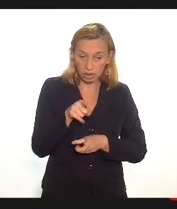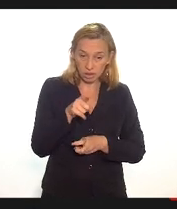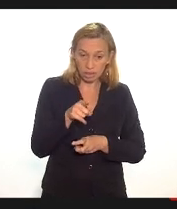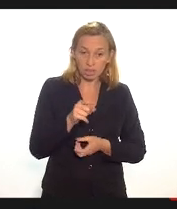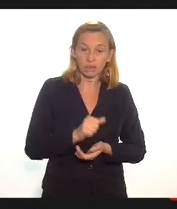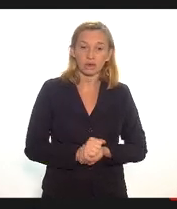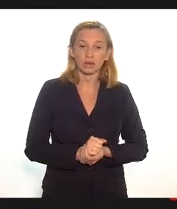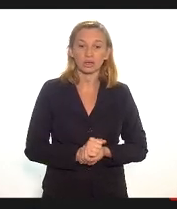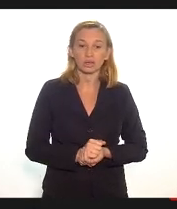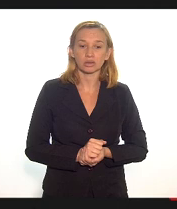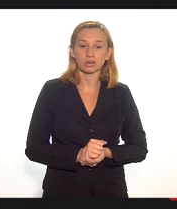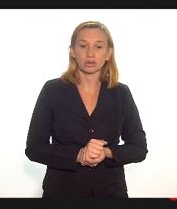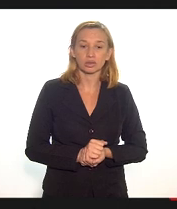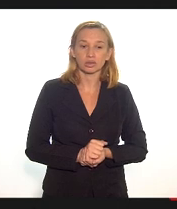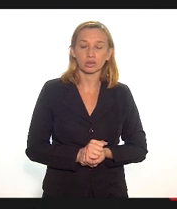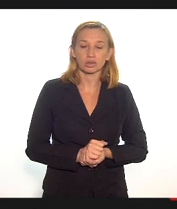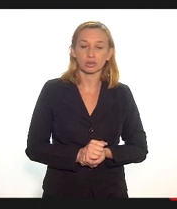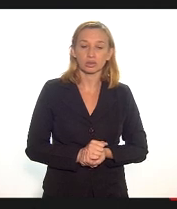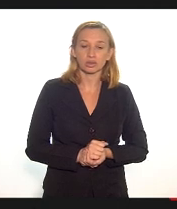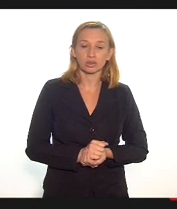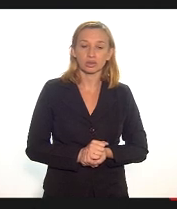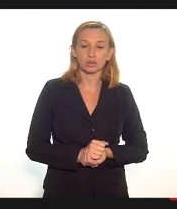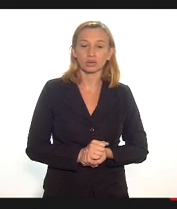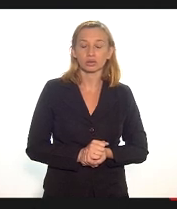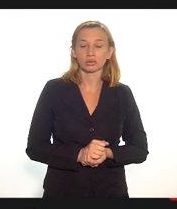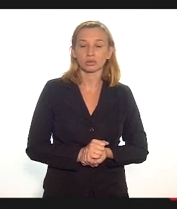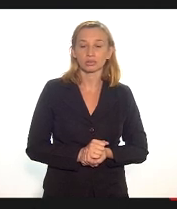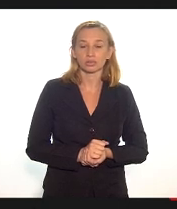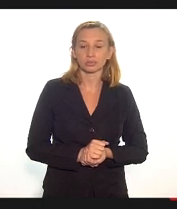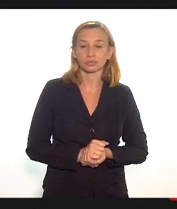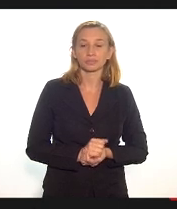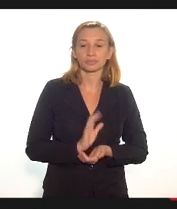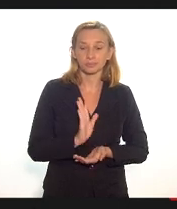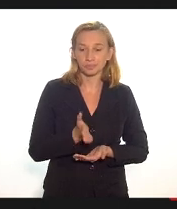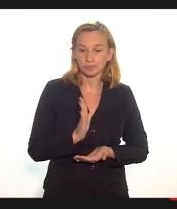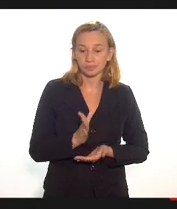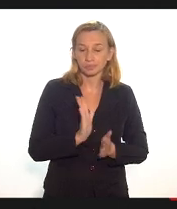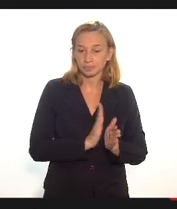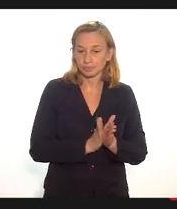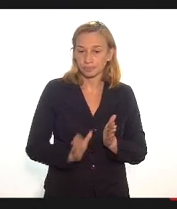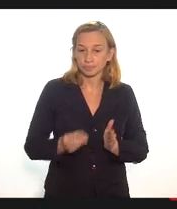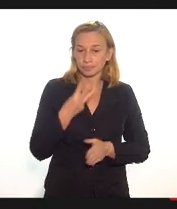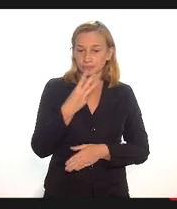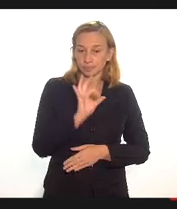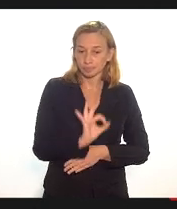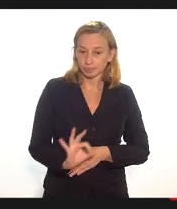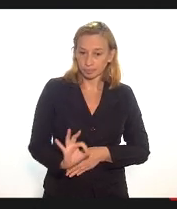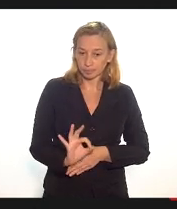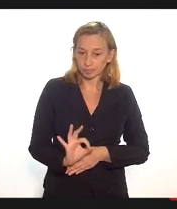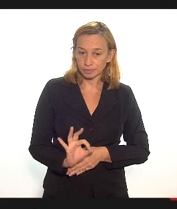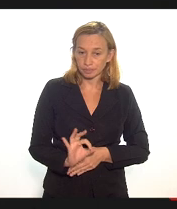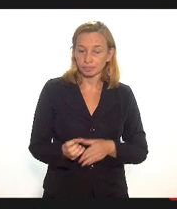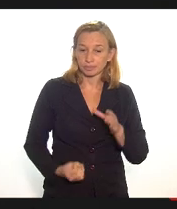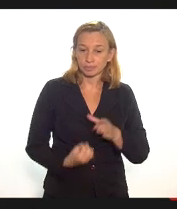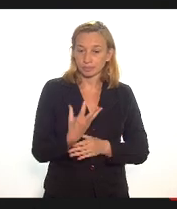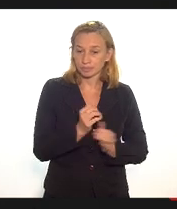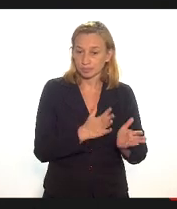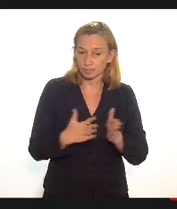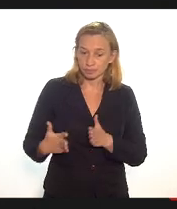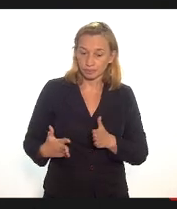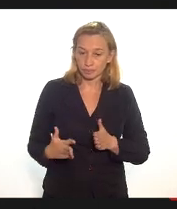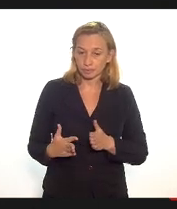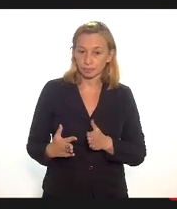gráfico varia, eu fiz um número médio, tá certo? Já é da ordem de 3% da produção do